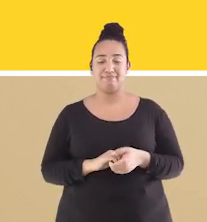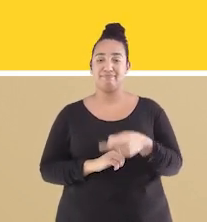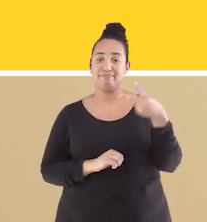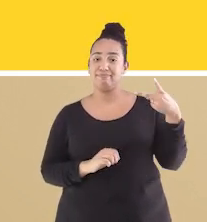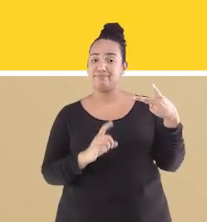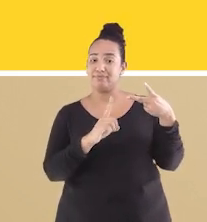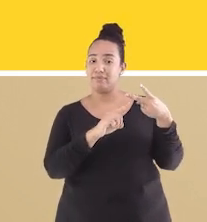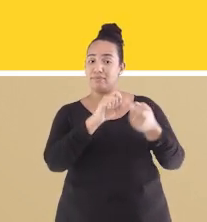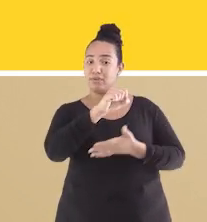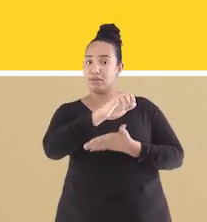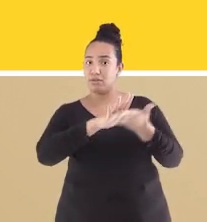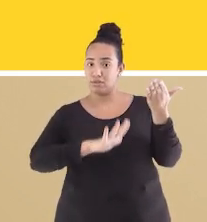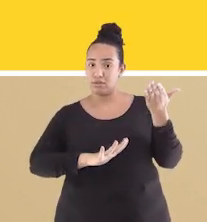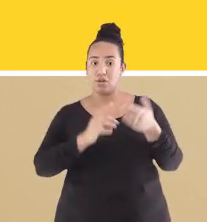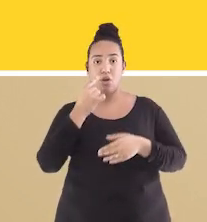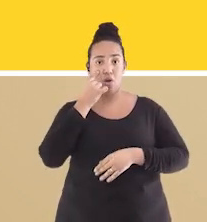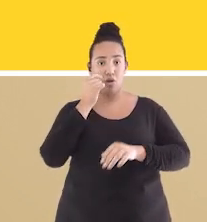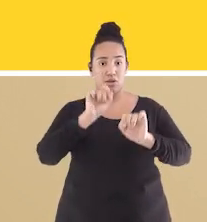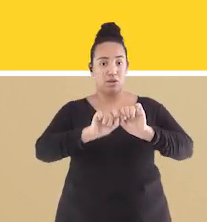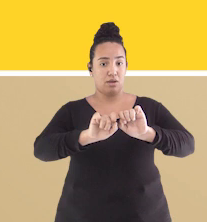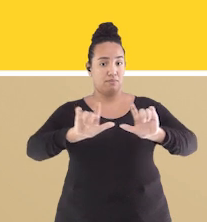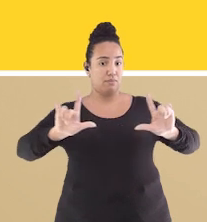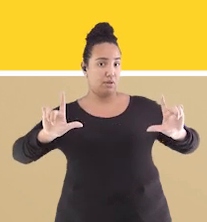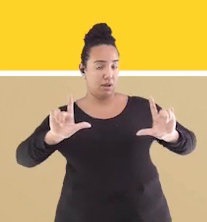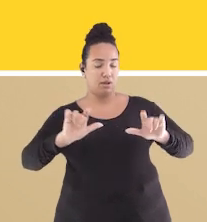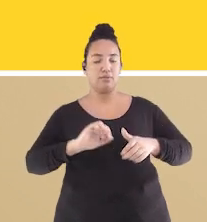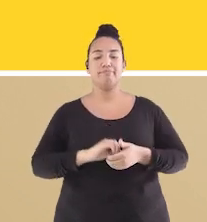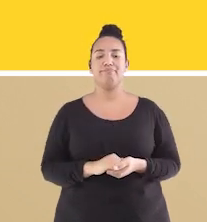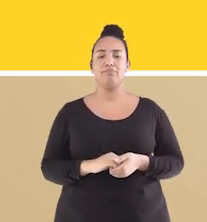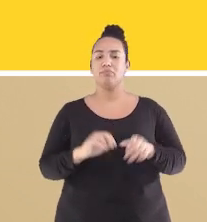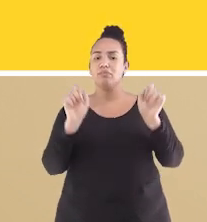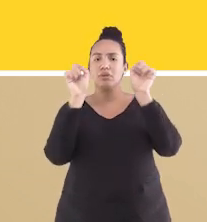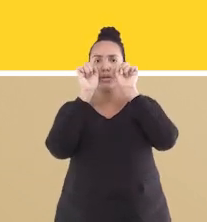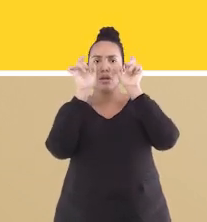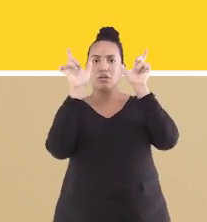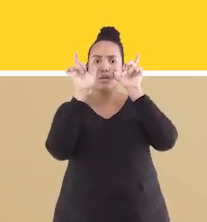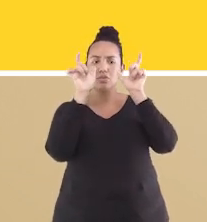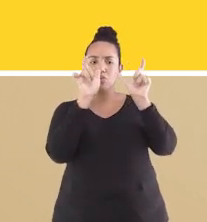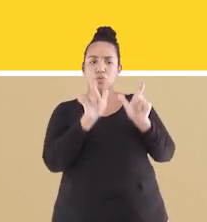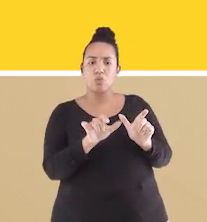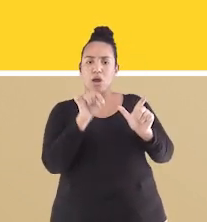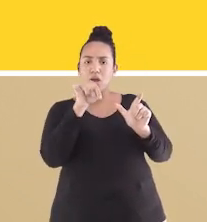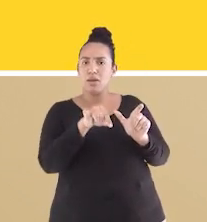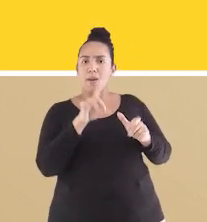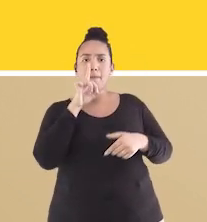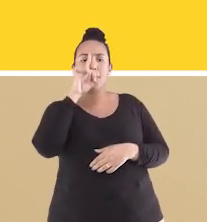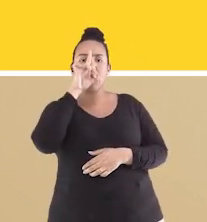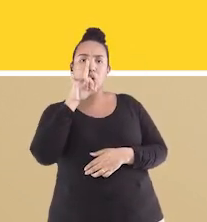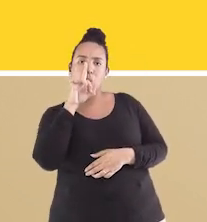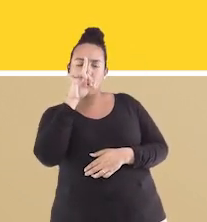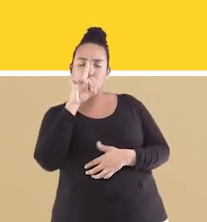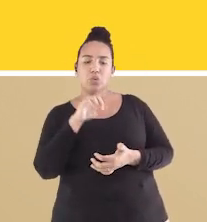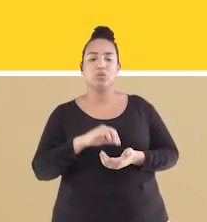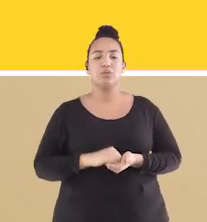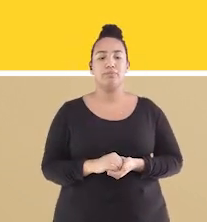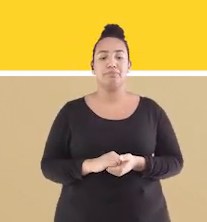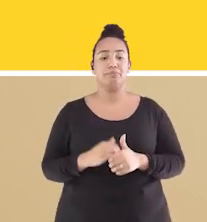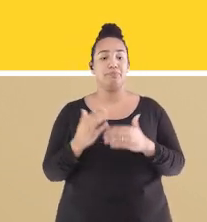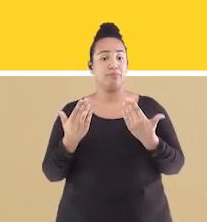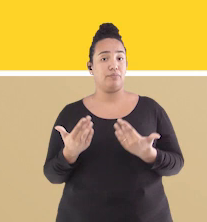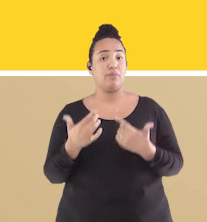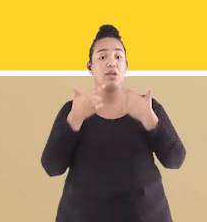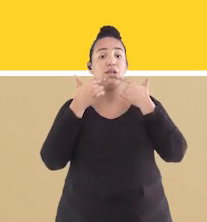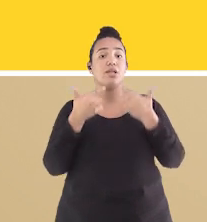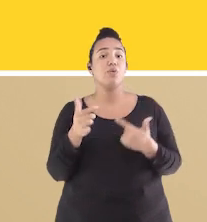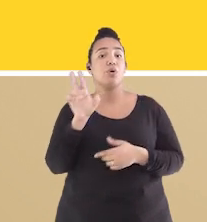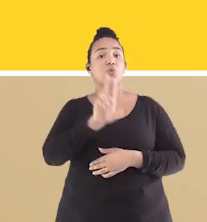Questão 2. Leia a placa. Atenção, local de perigo. A linguagem utilizada